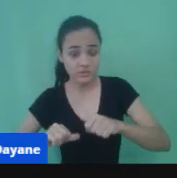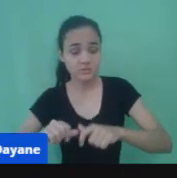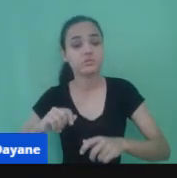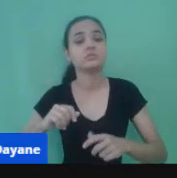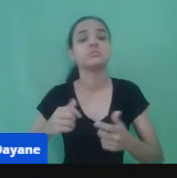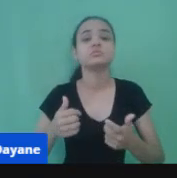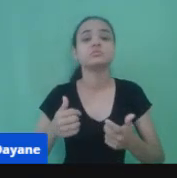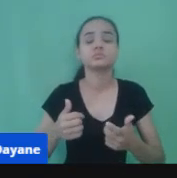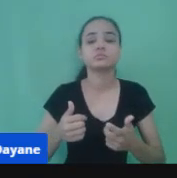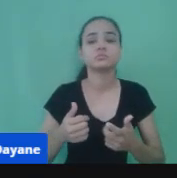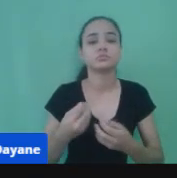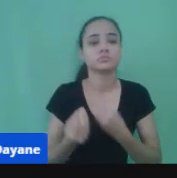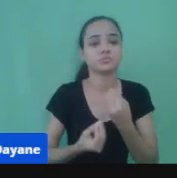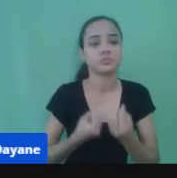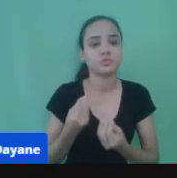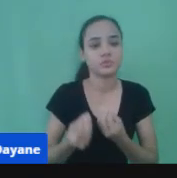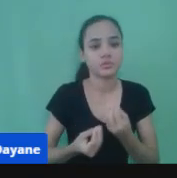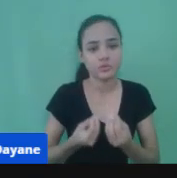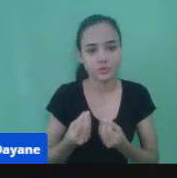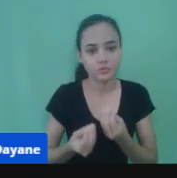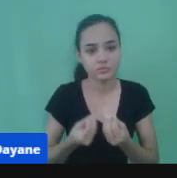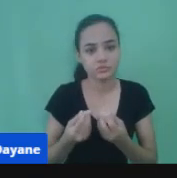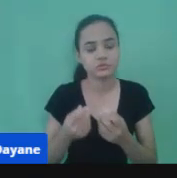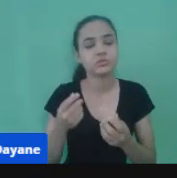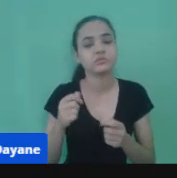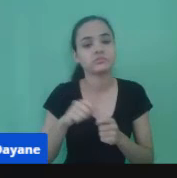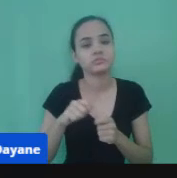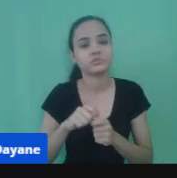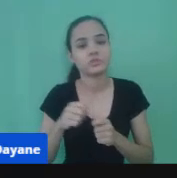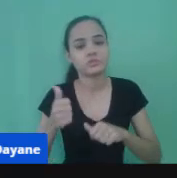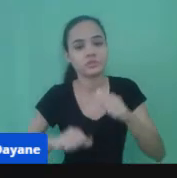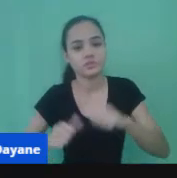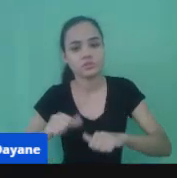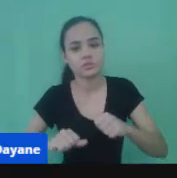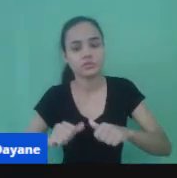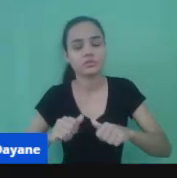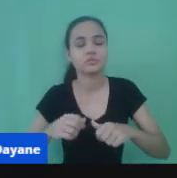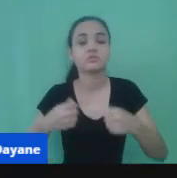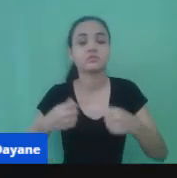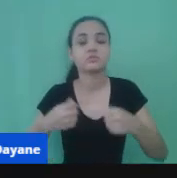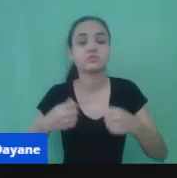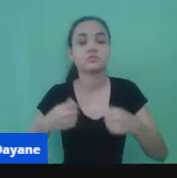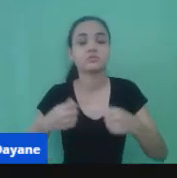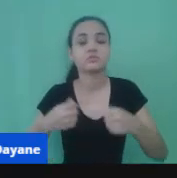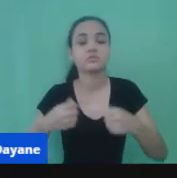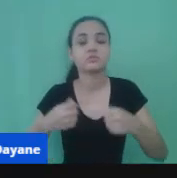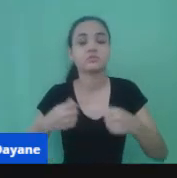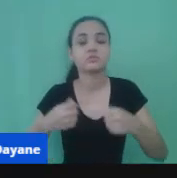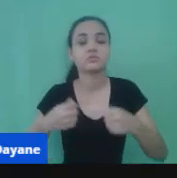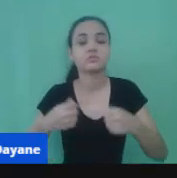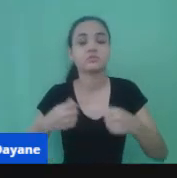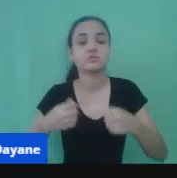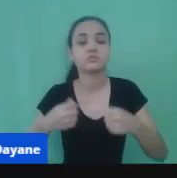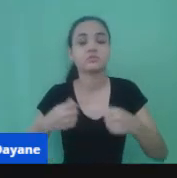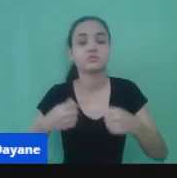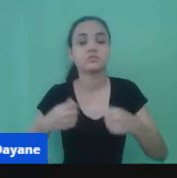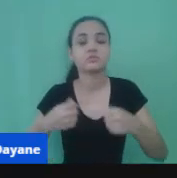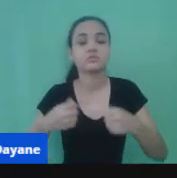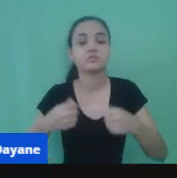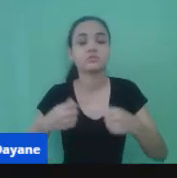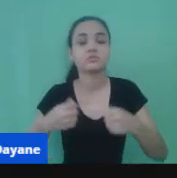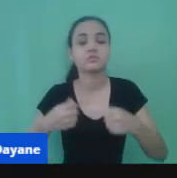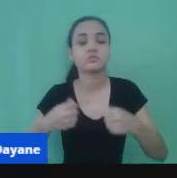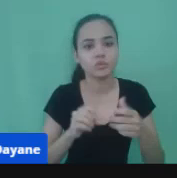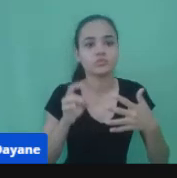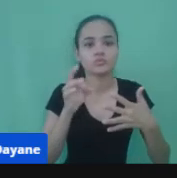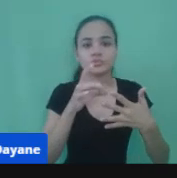articulada em todas as escalas, como eu já falei, não pensar a educação ambiental na sua totalidade e